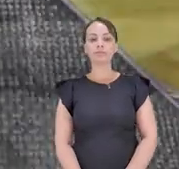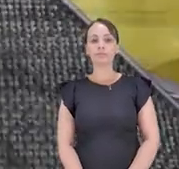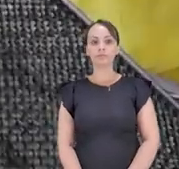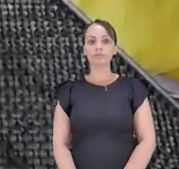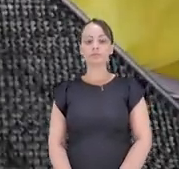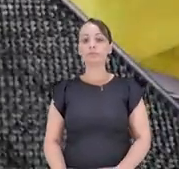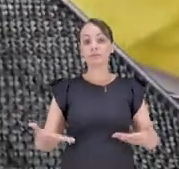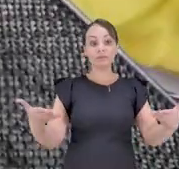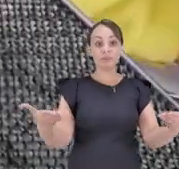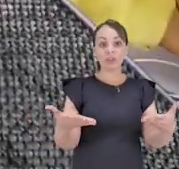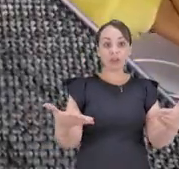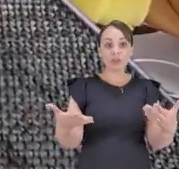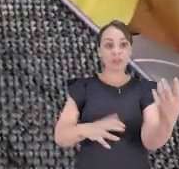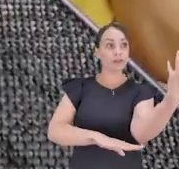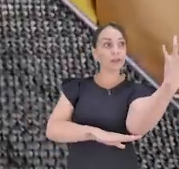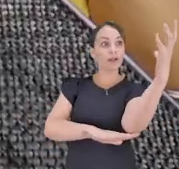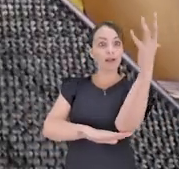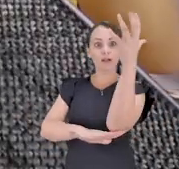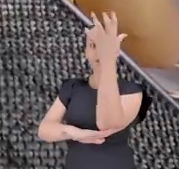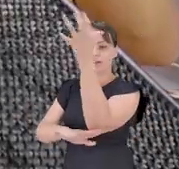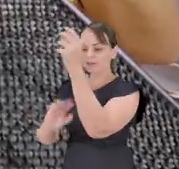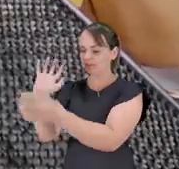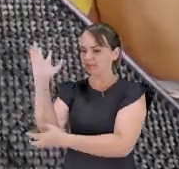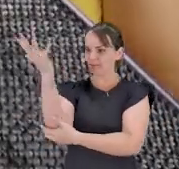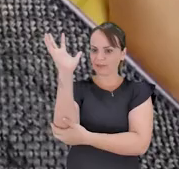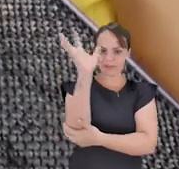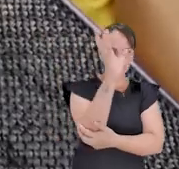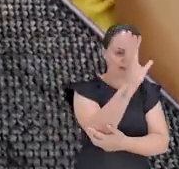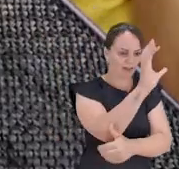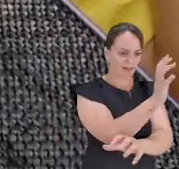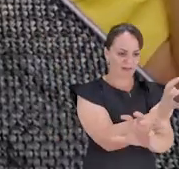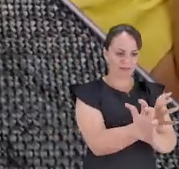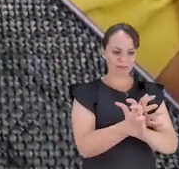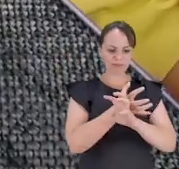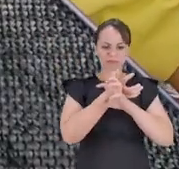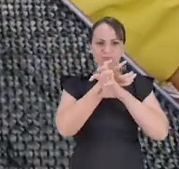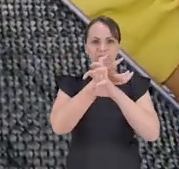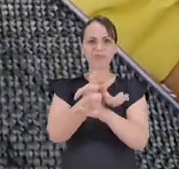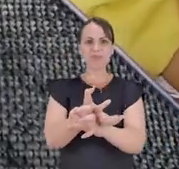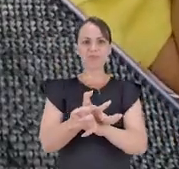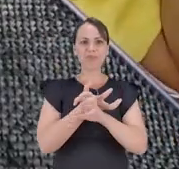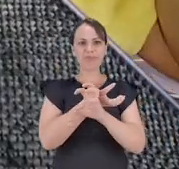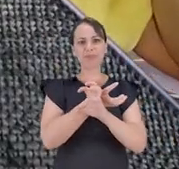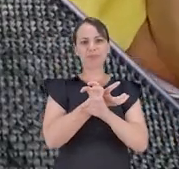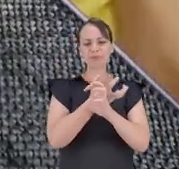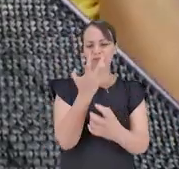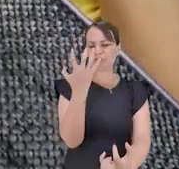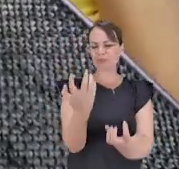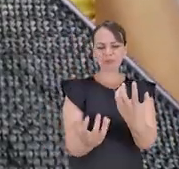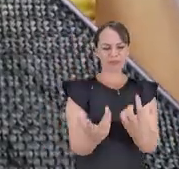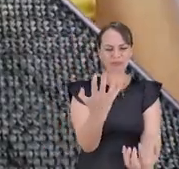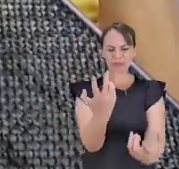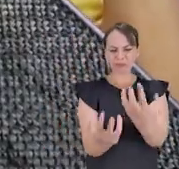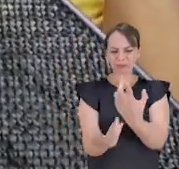E hoje aquelas árvores são cinzas, queimando em meu peito